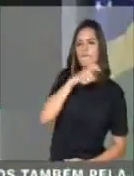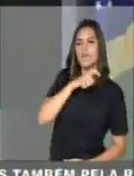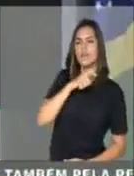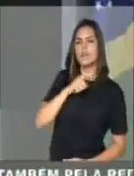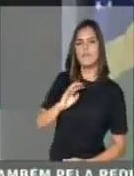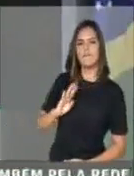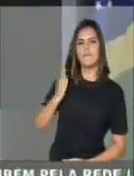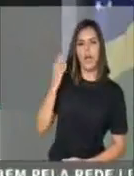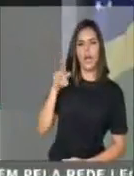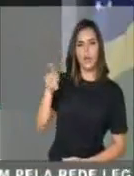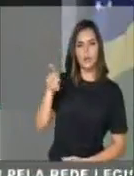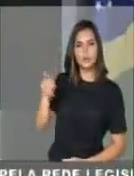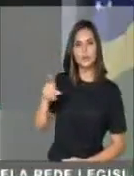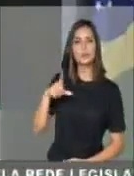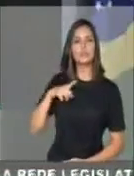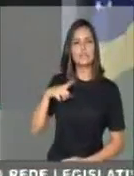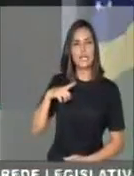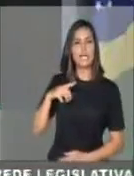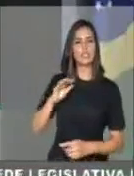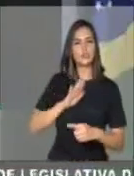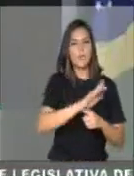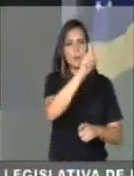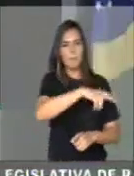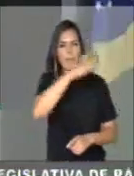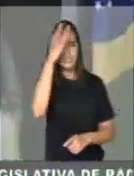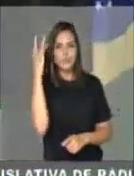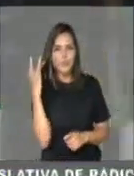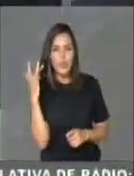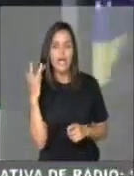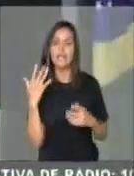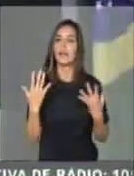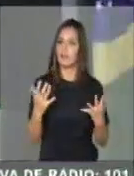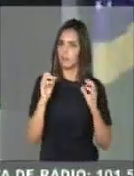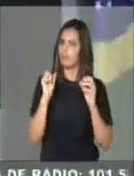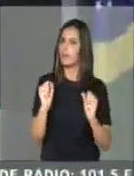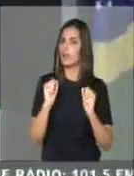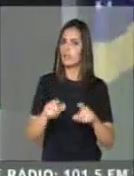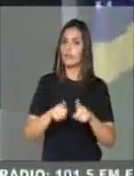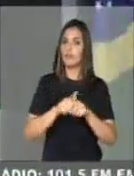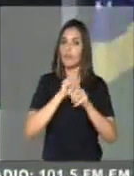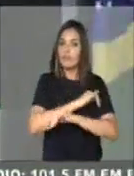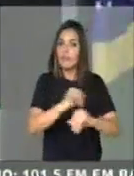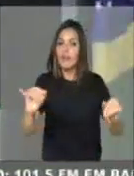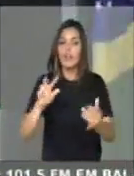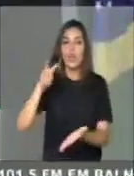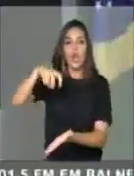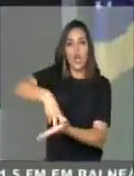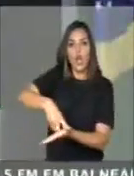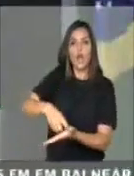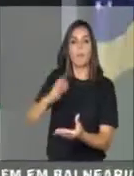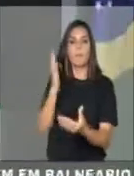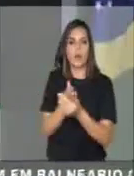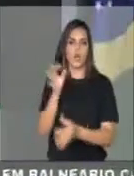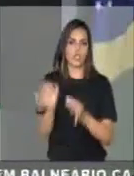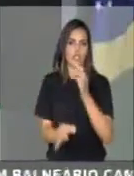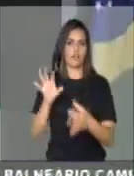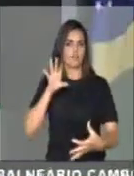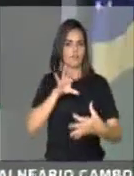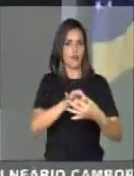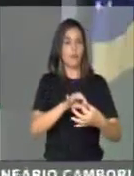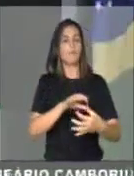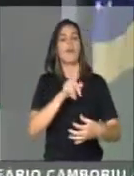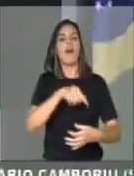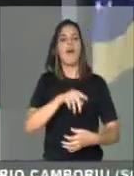dos crimes sob apuração. Portanto, uma vez que, para além da notícia sobre sentenças condenatórias em processos relacionados